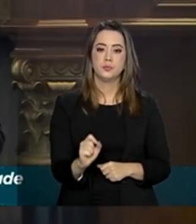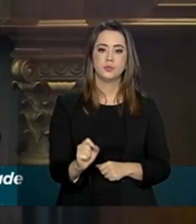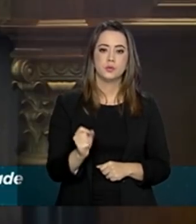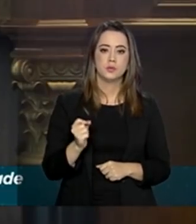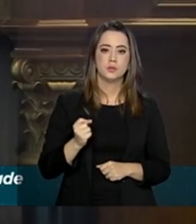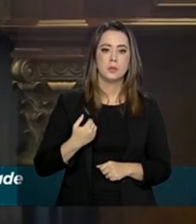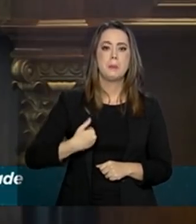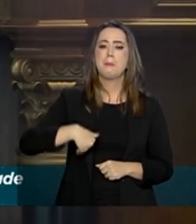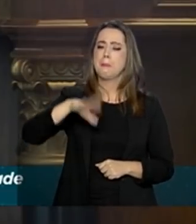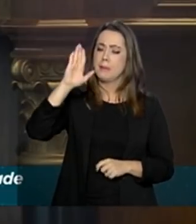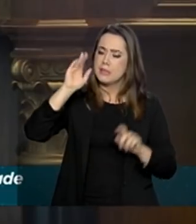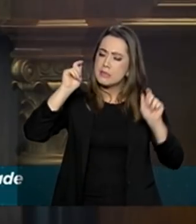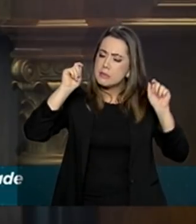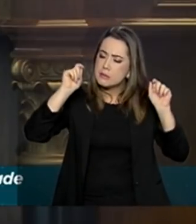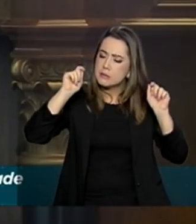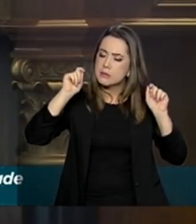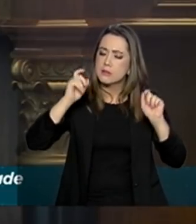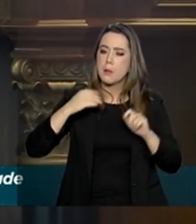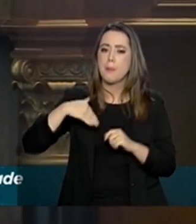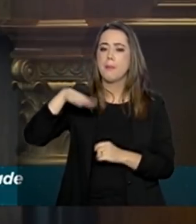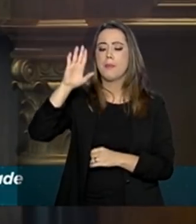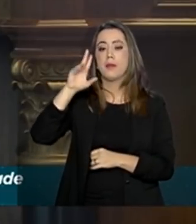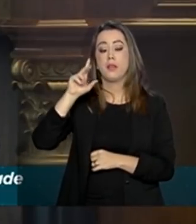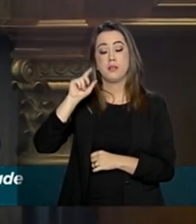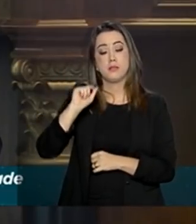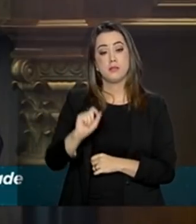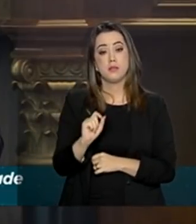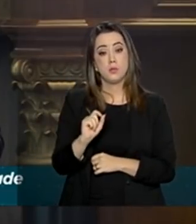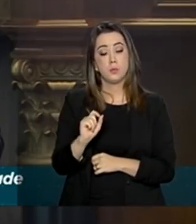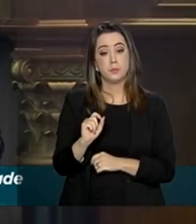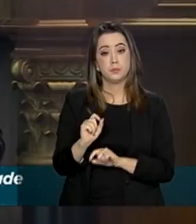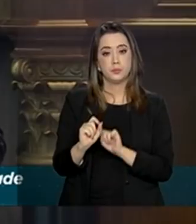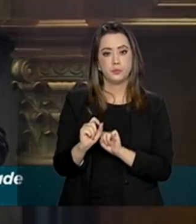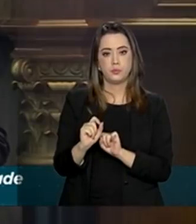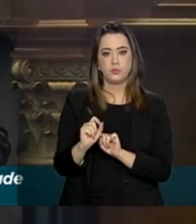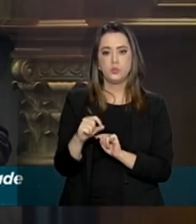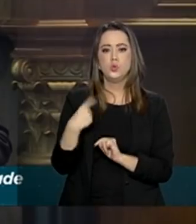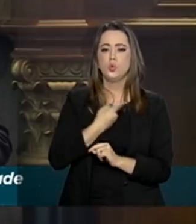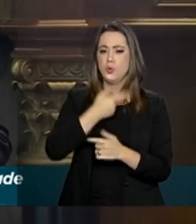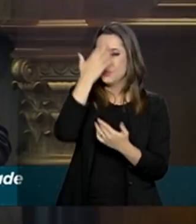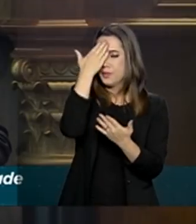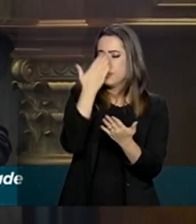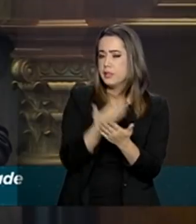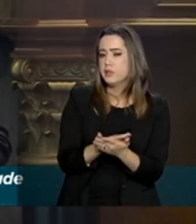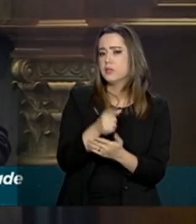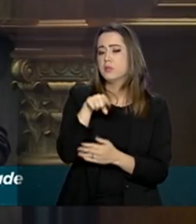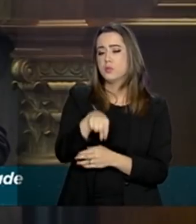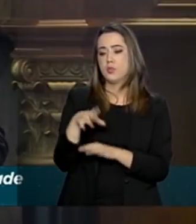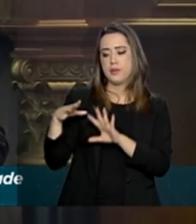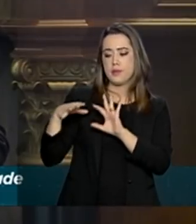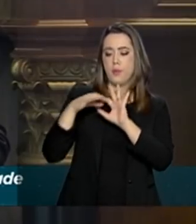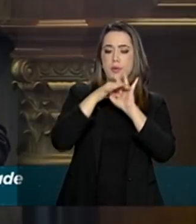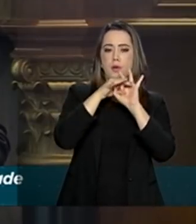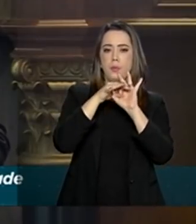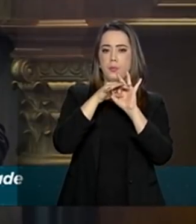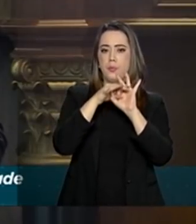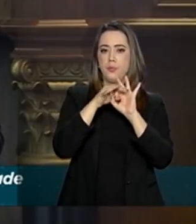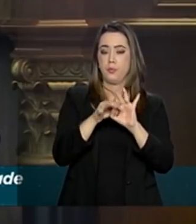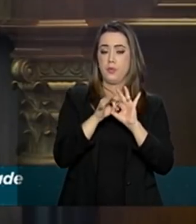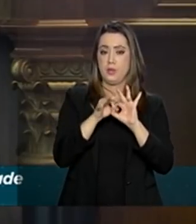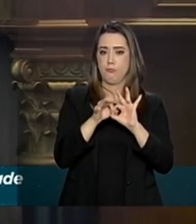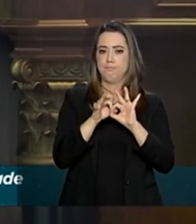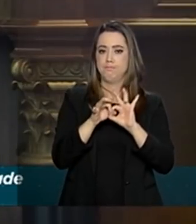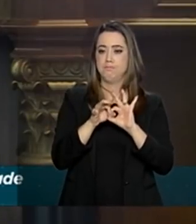mais que propensos. Estamos convictos de que essa união,